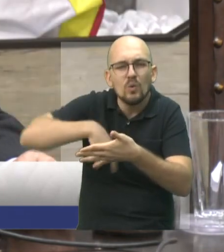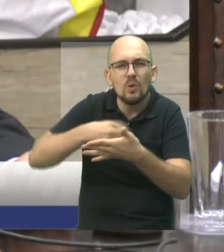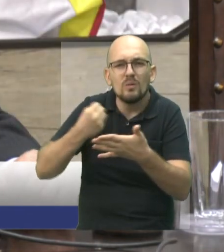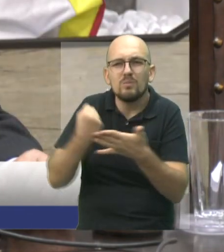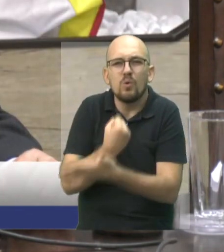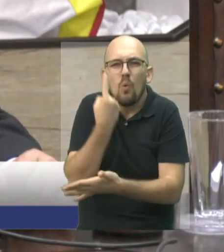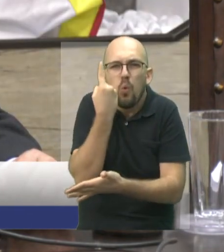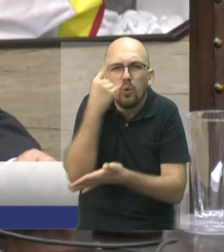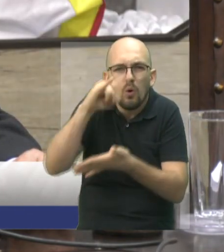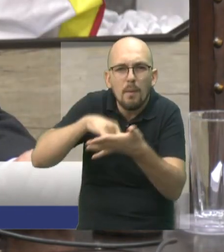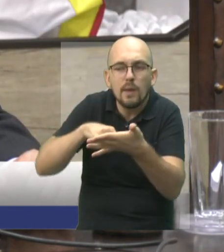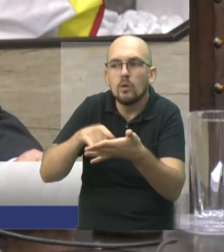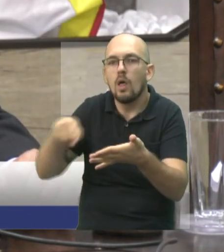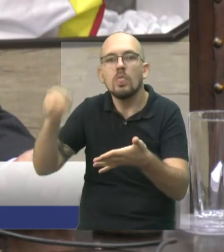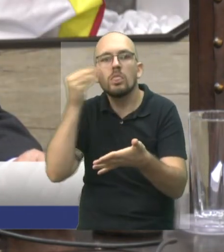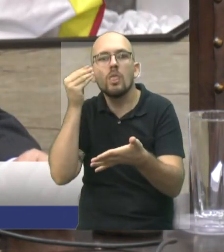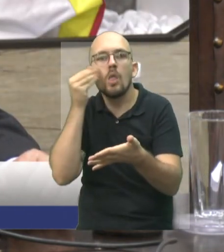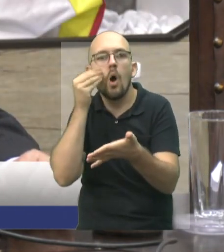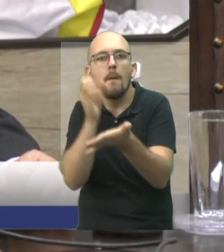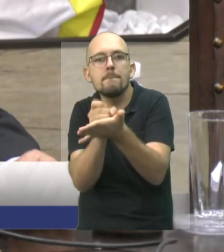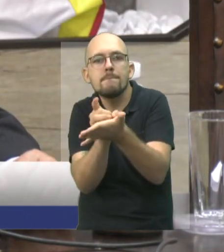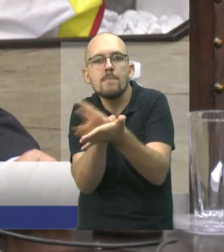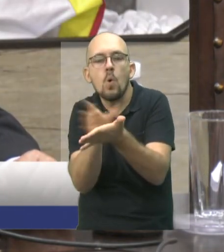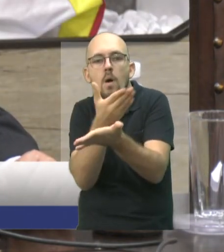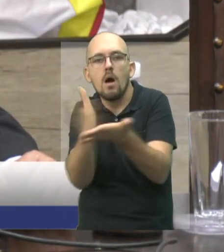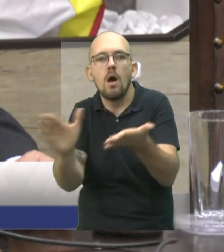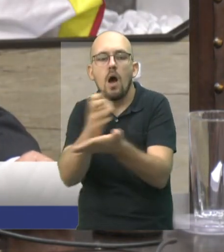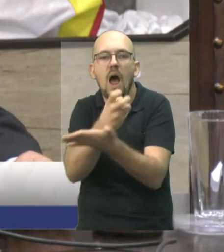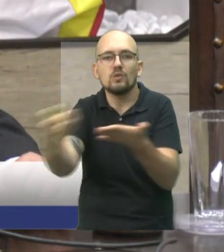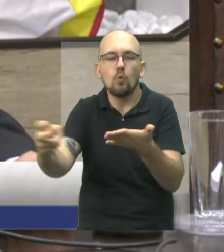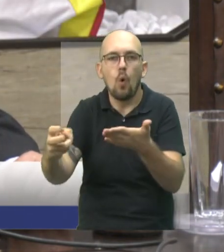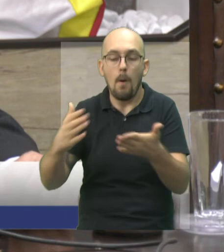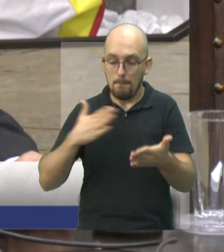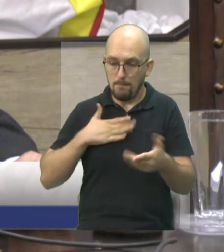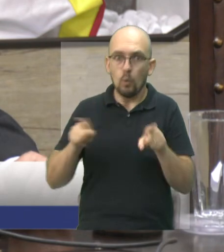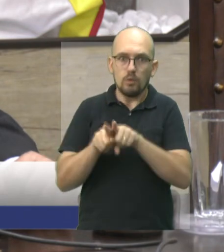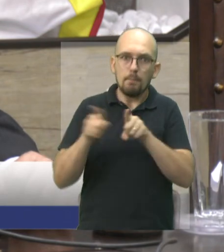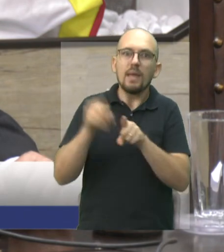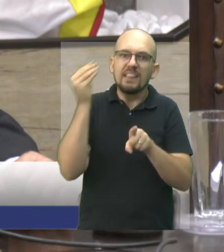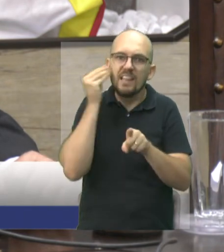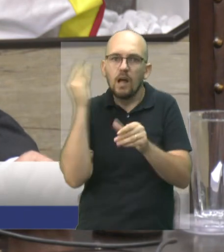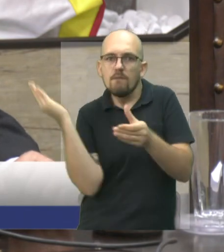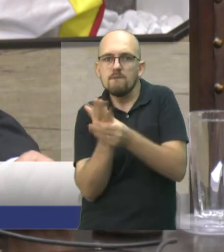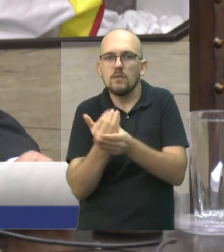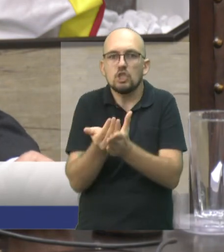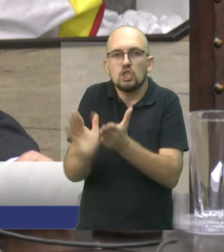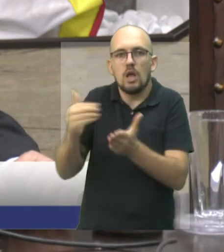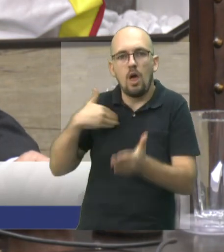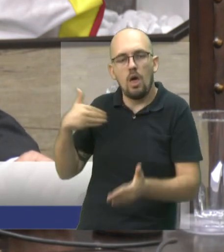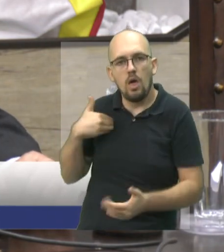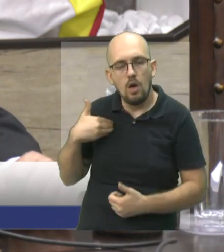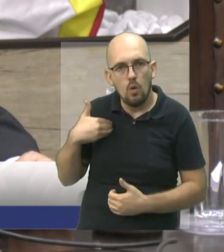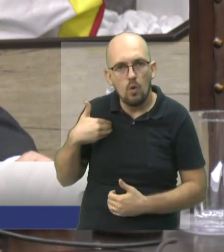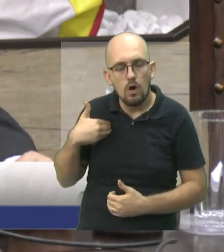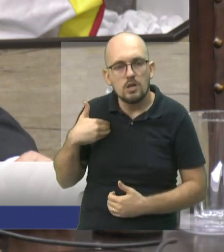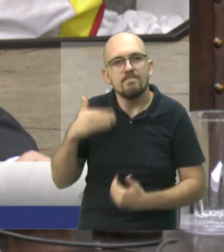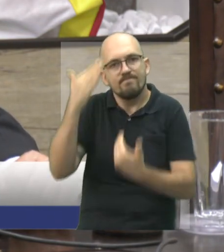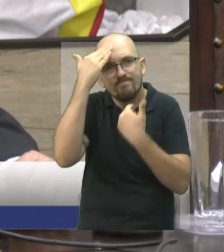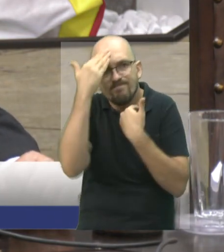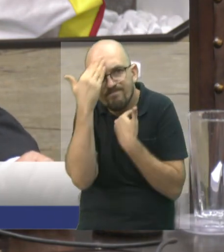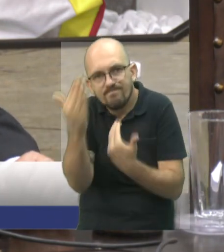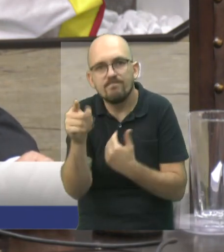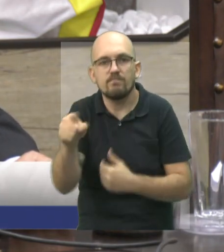ainda tentaram caçar o nosso mandato e tirar o meu mandato também. Então, os meus agradecimentos a